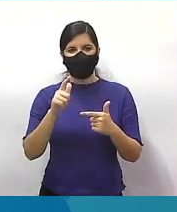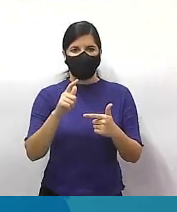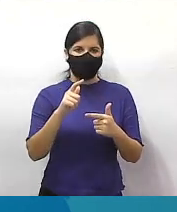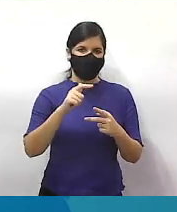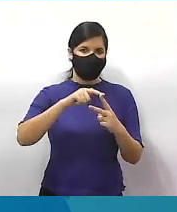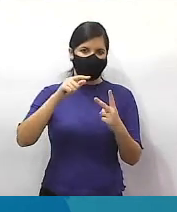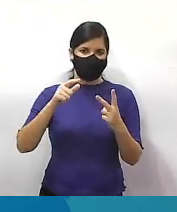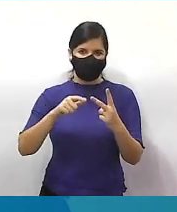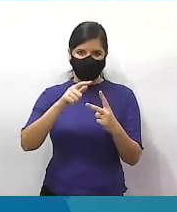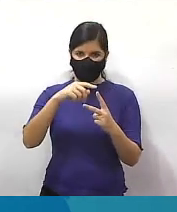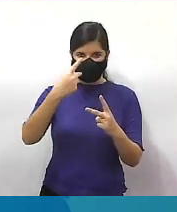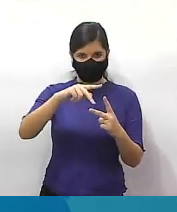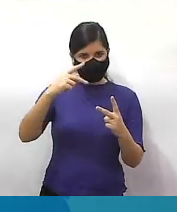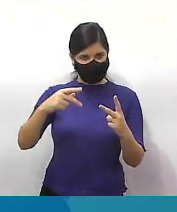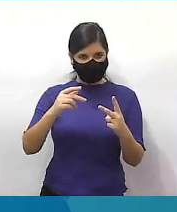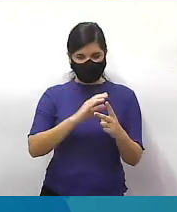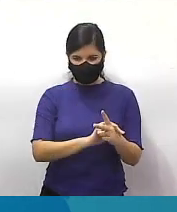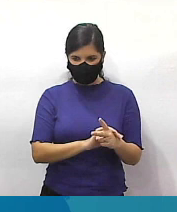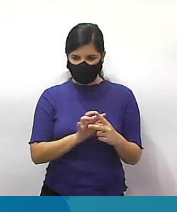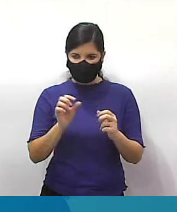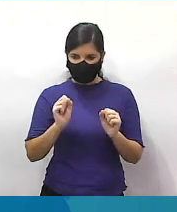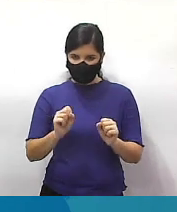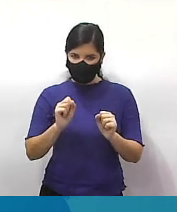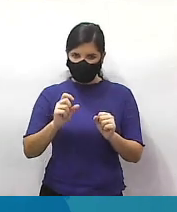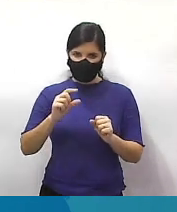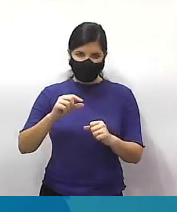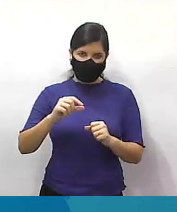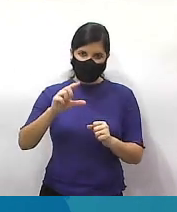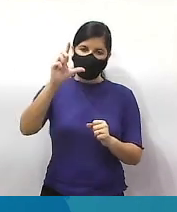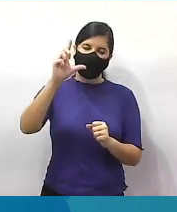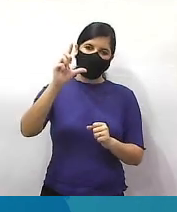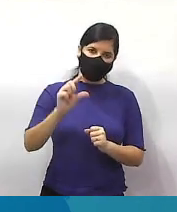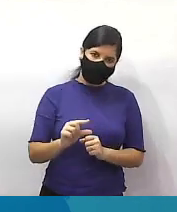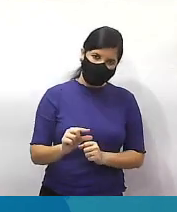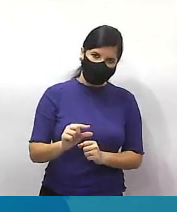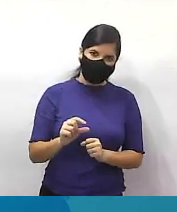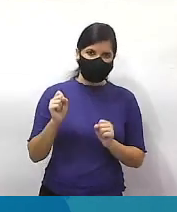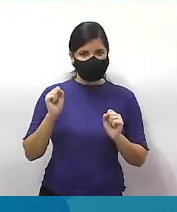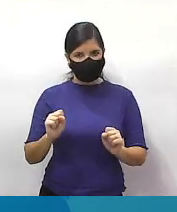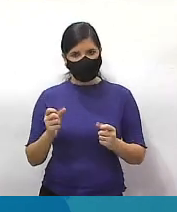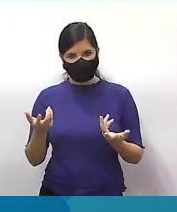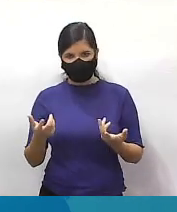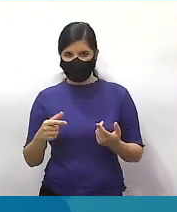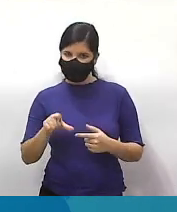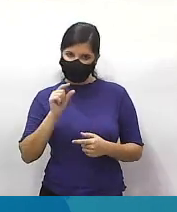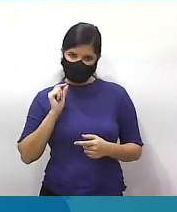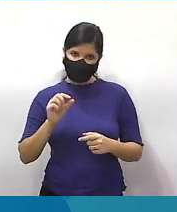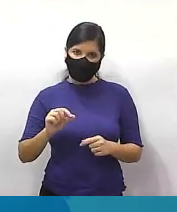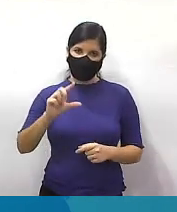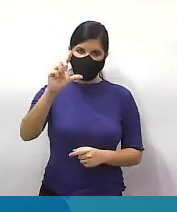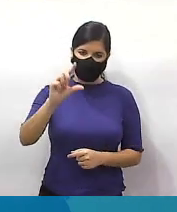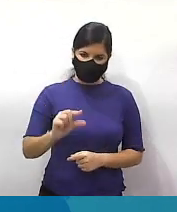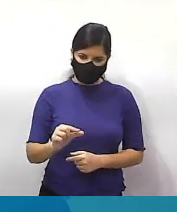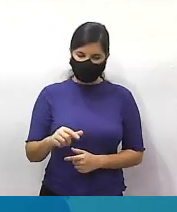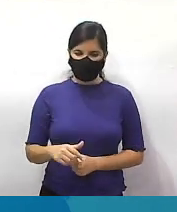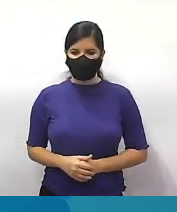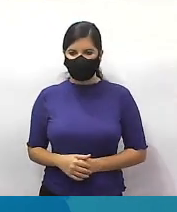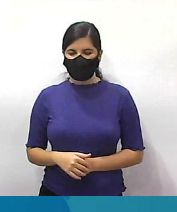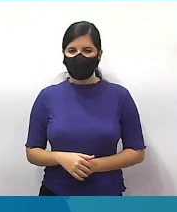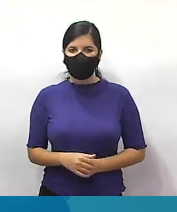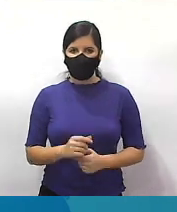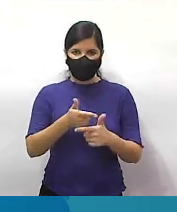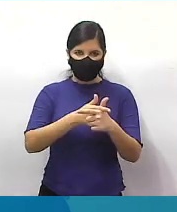duas classificações. Ele pode ser o maior possível ou o menor possível. Tanto faz ser menor ou maior primeiro. Mas ele